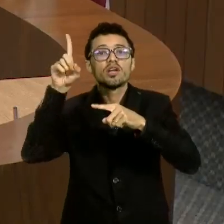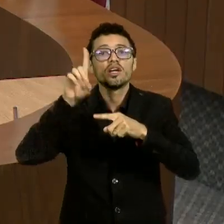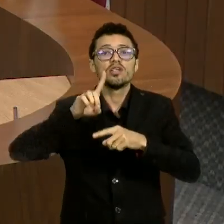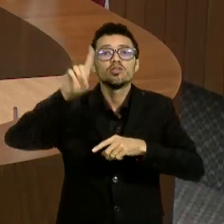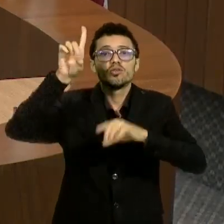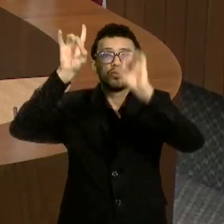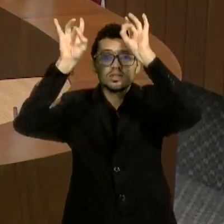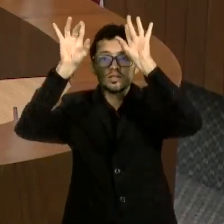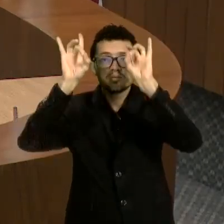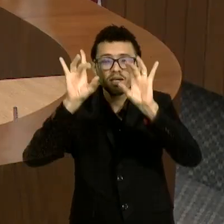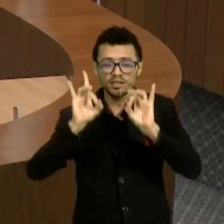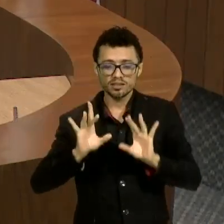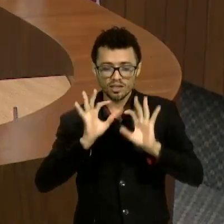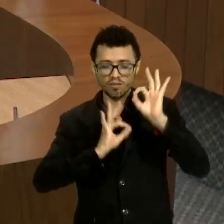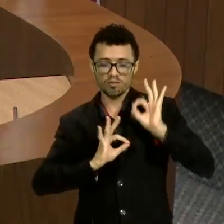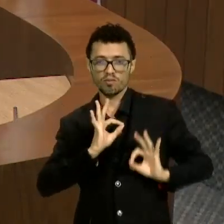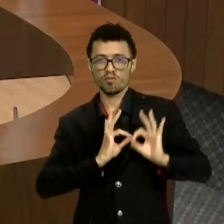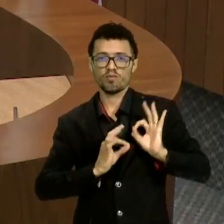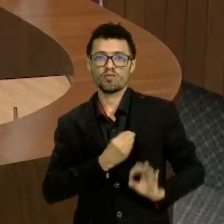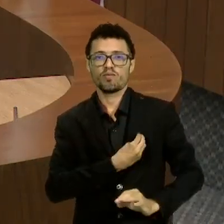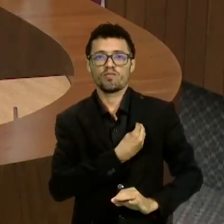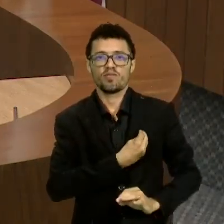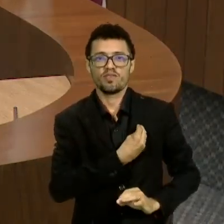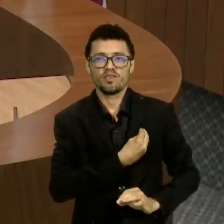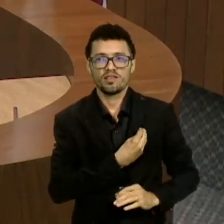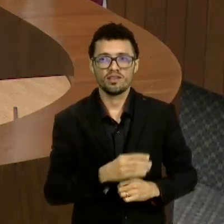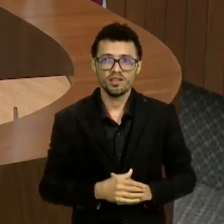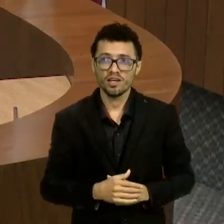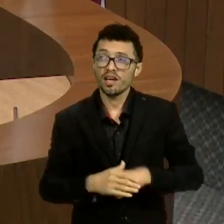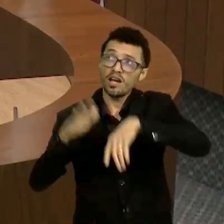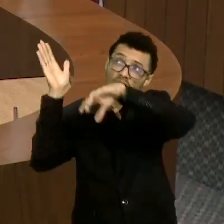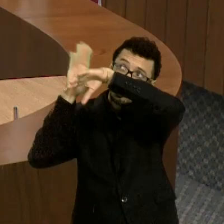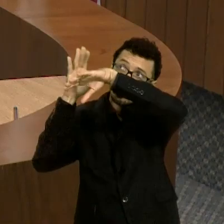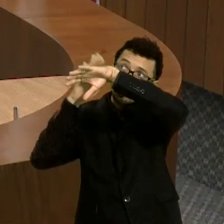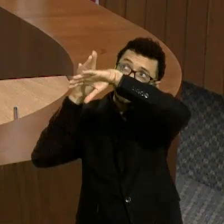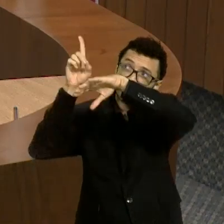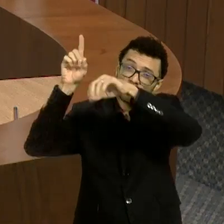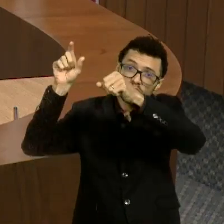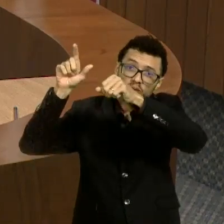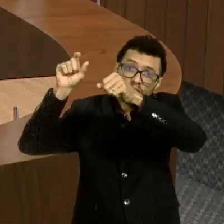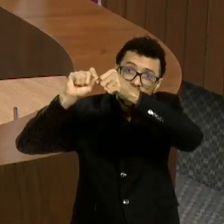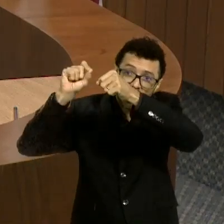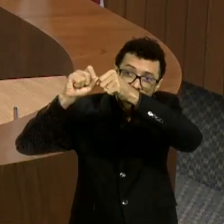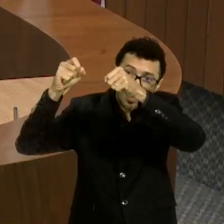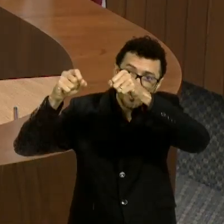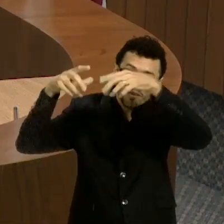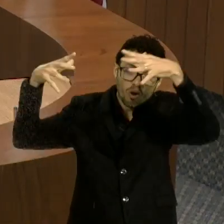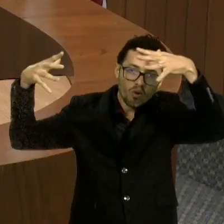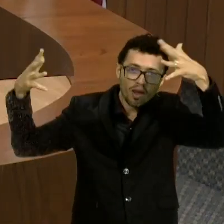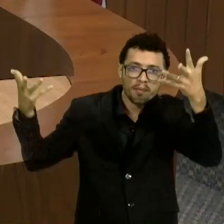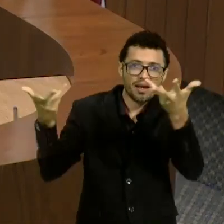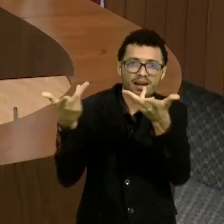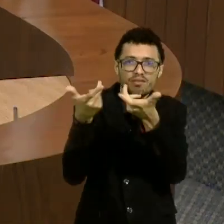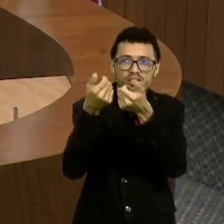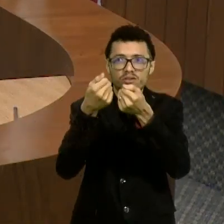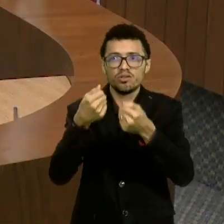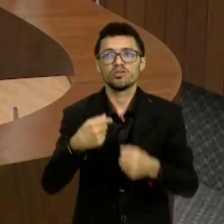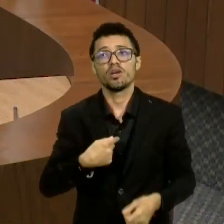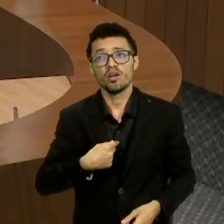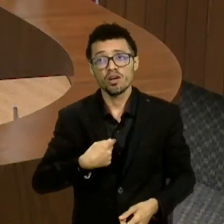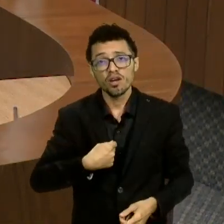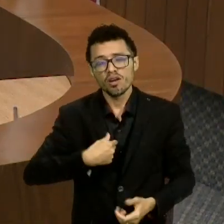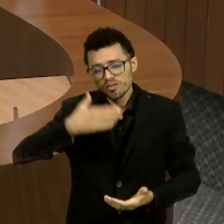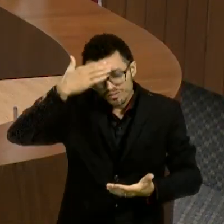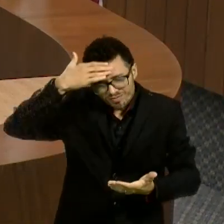especial e admirável tuas obras são maravilhosas digo isso com convicção